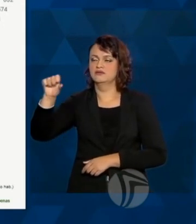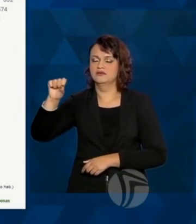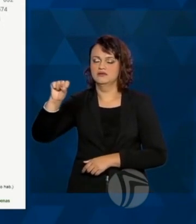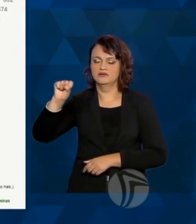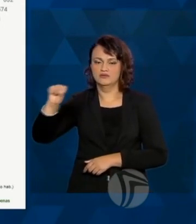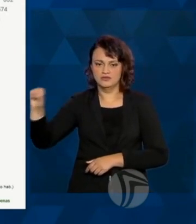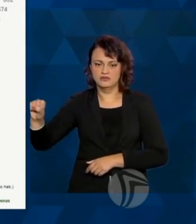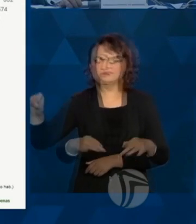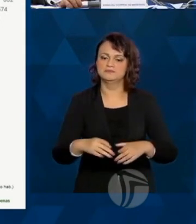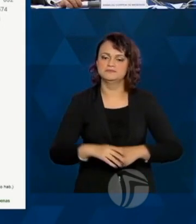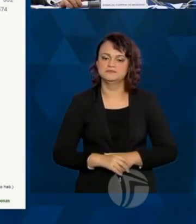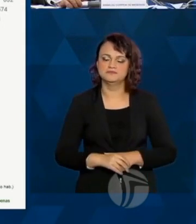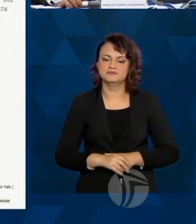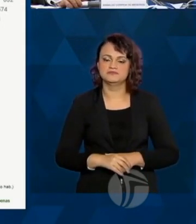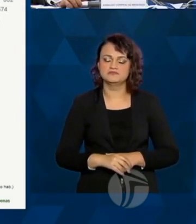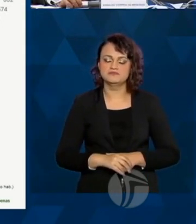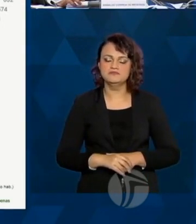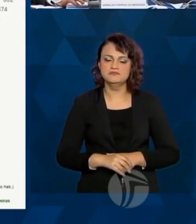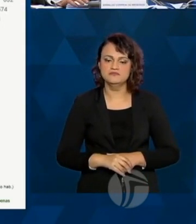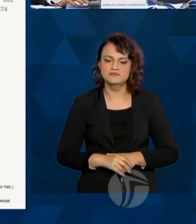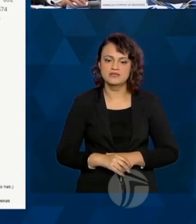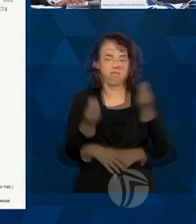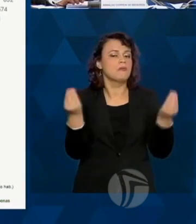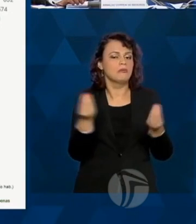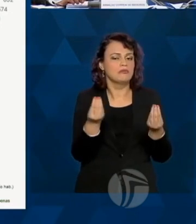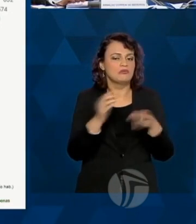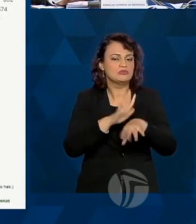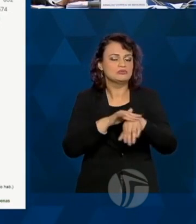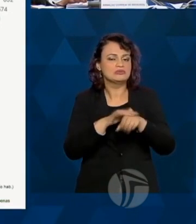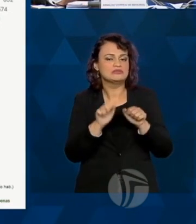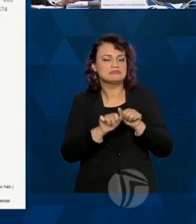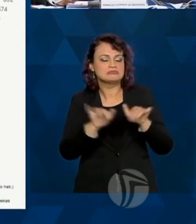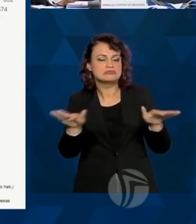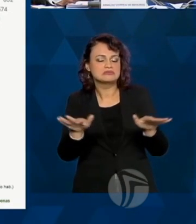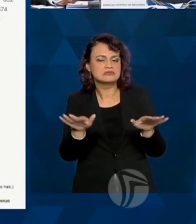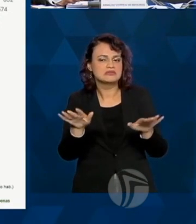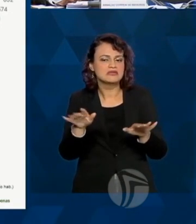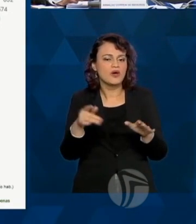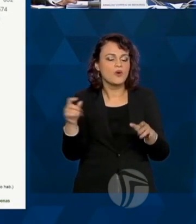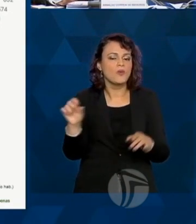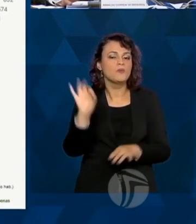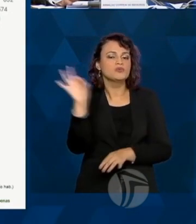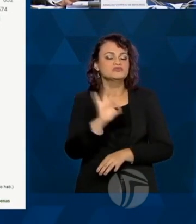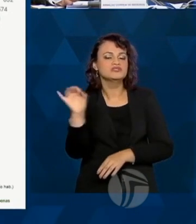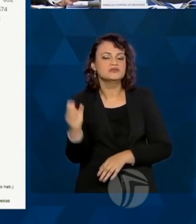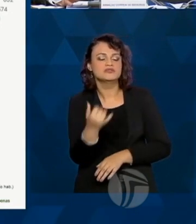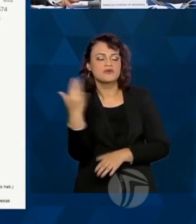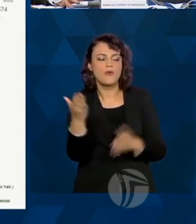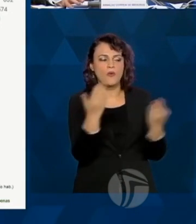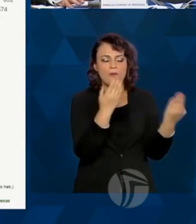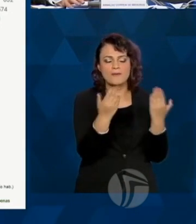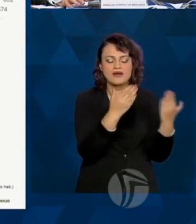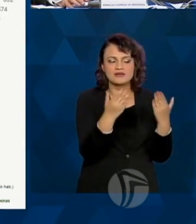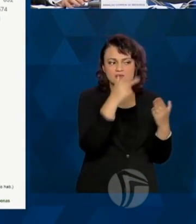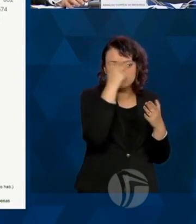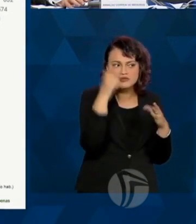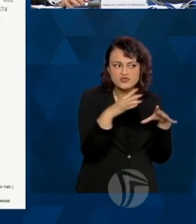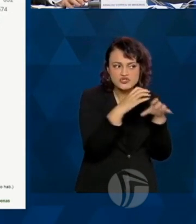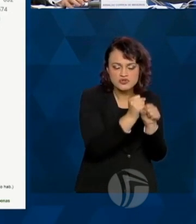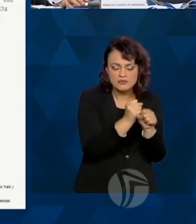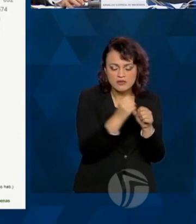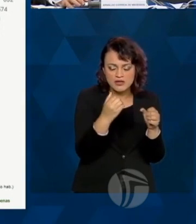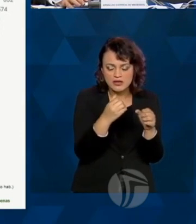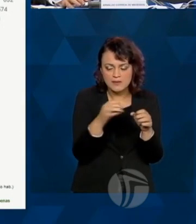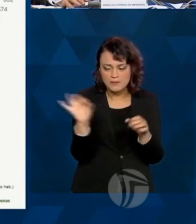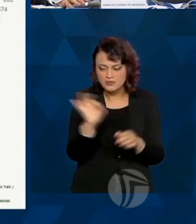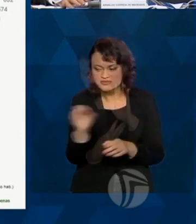1.188.631 casos confirmados. Quando a gente avalia a taxa de incidência por milhão de habitantes, né, o